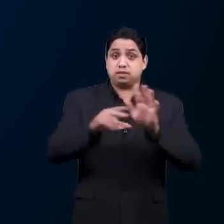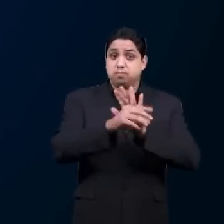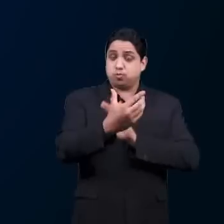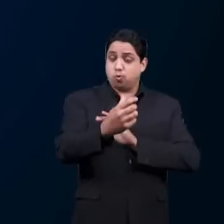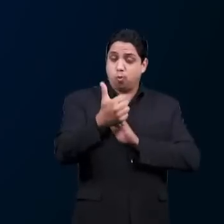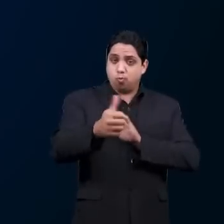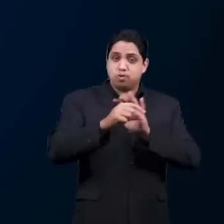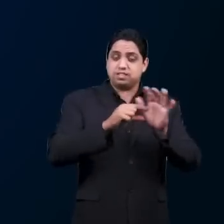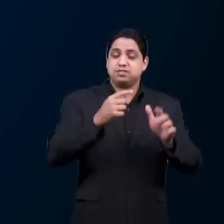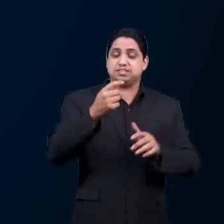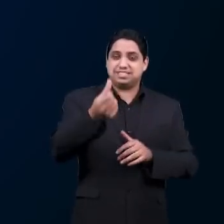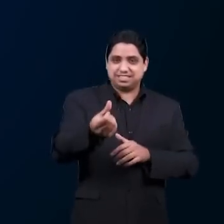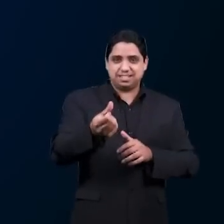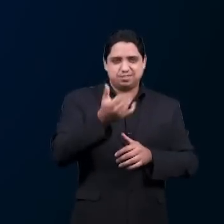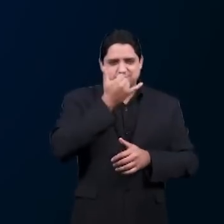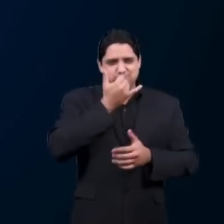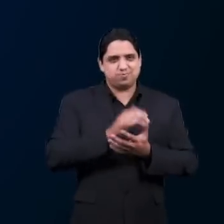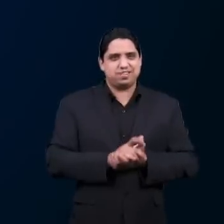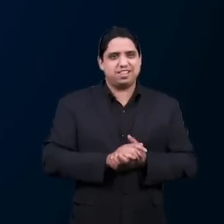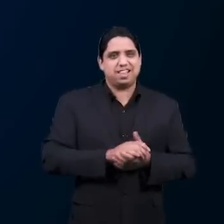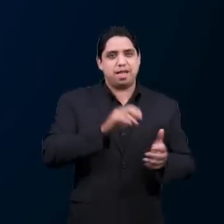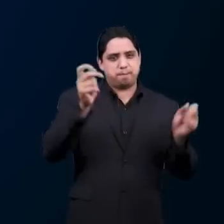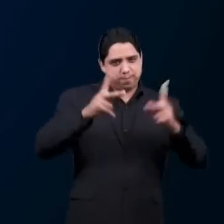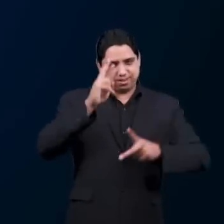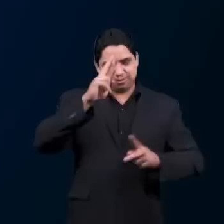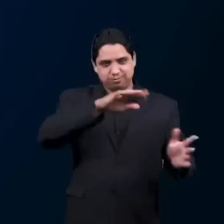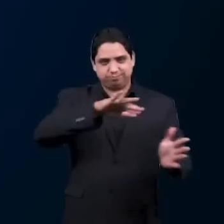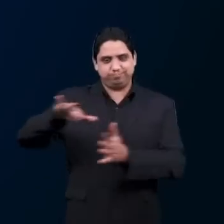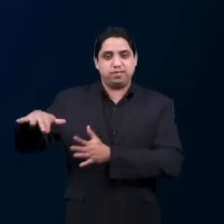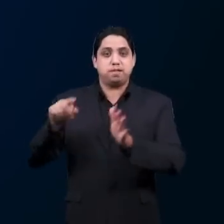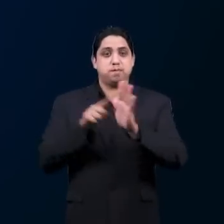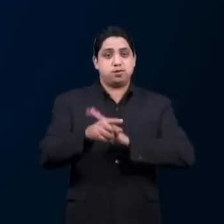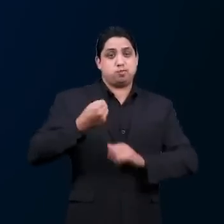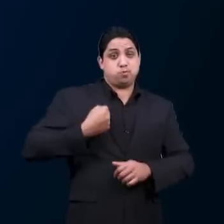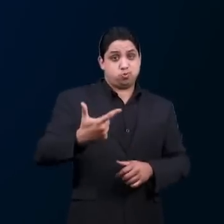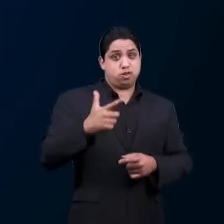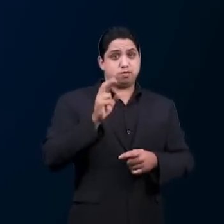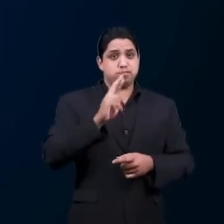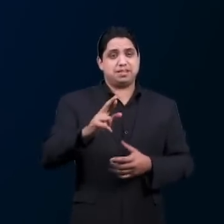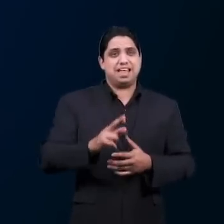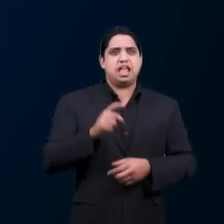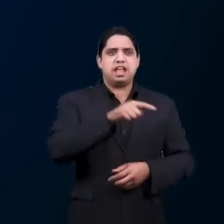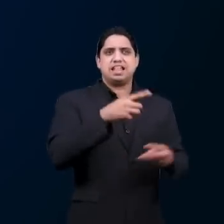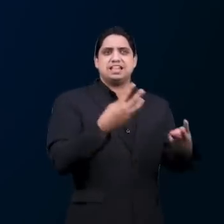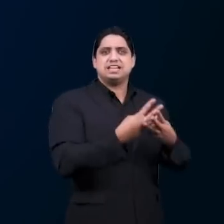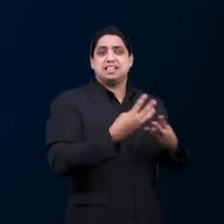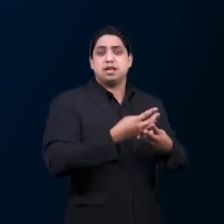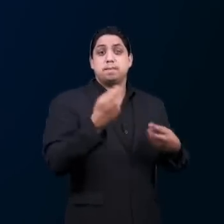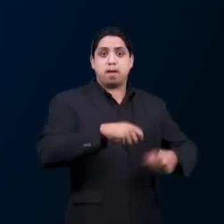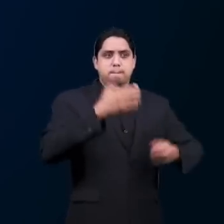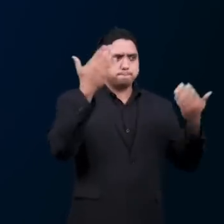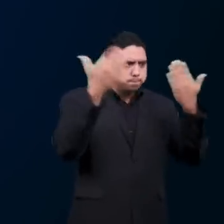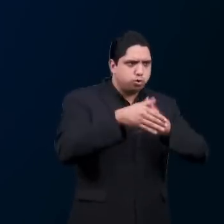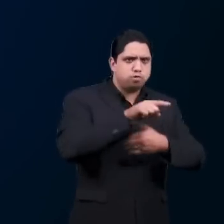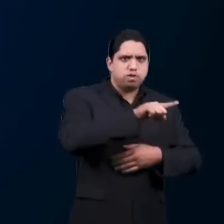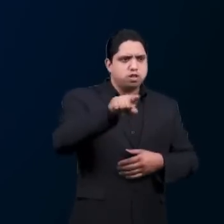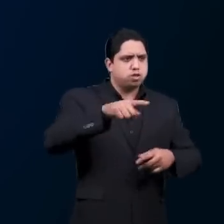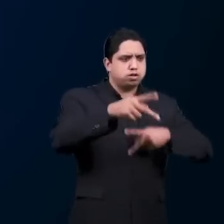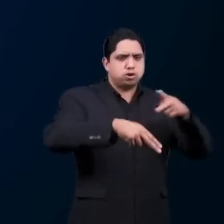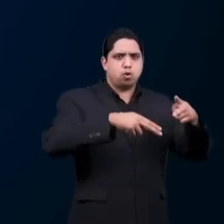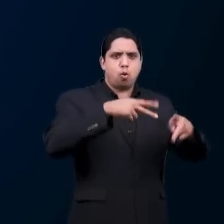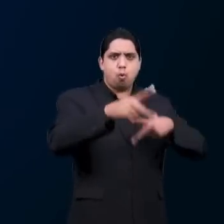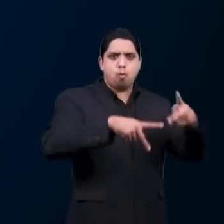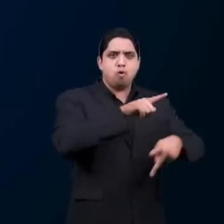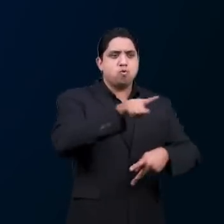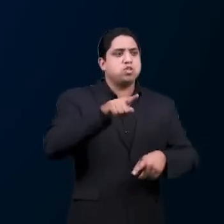Senhor. Respondendo à pergunta número 2 da EBD. Israel, ela teria que provar às outras nações de que ela